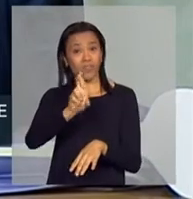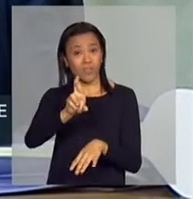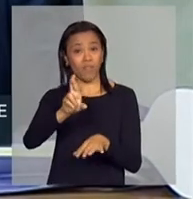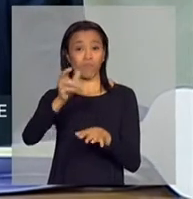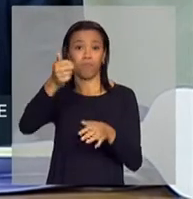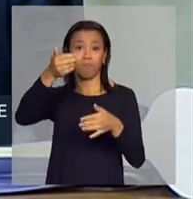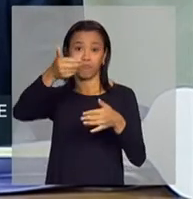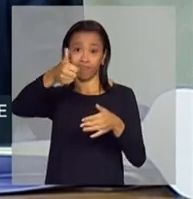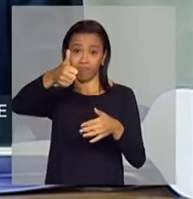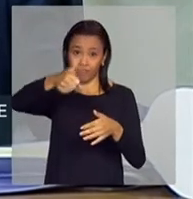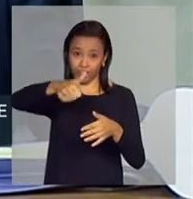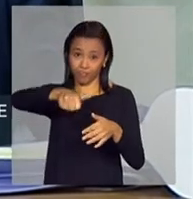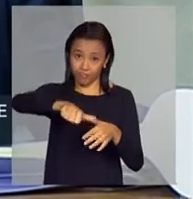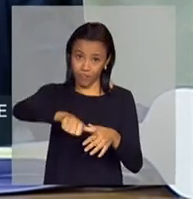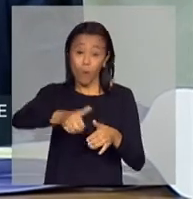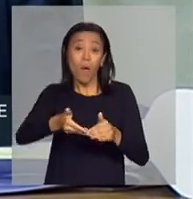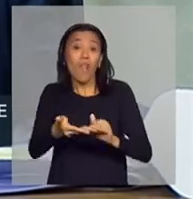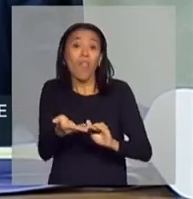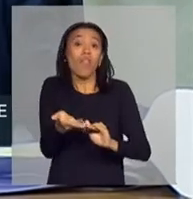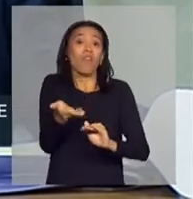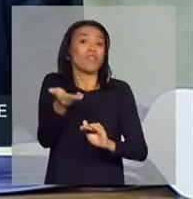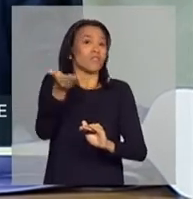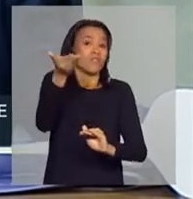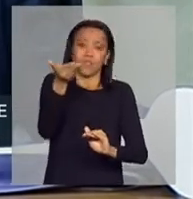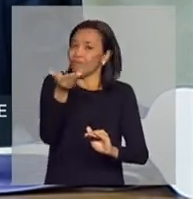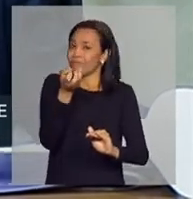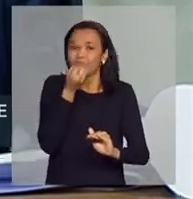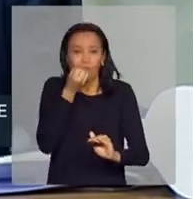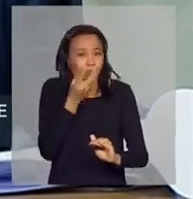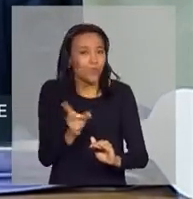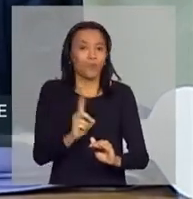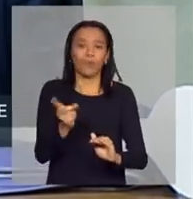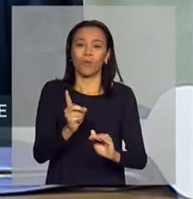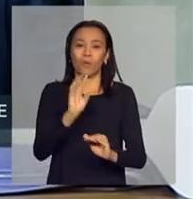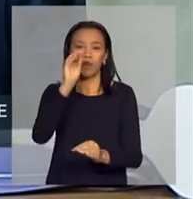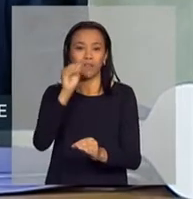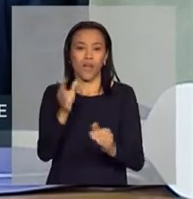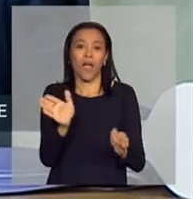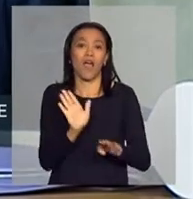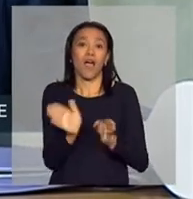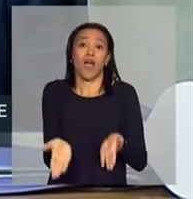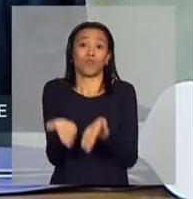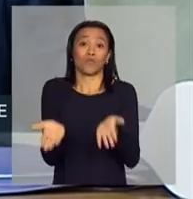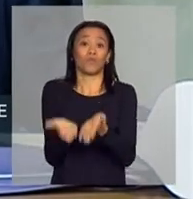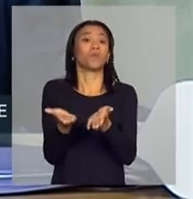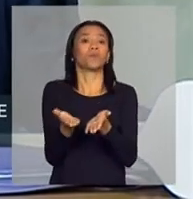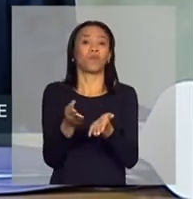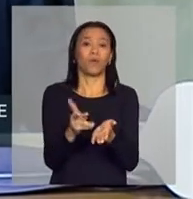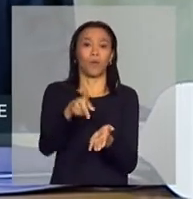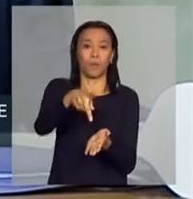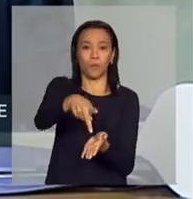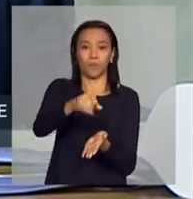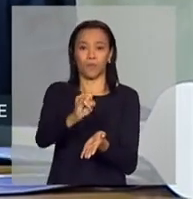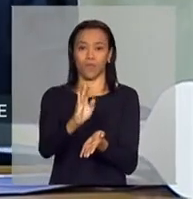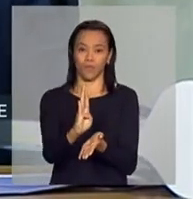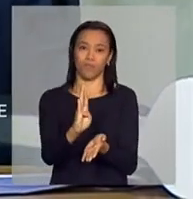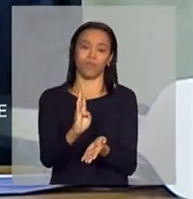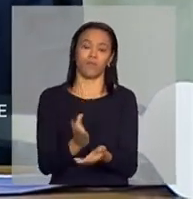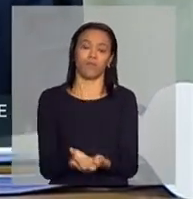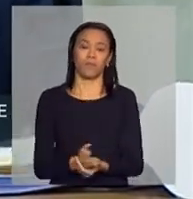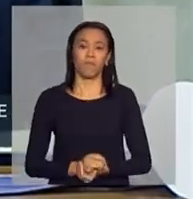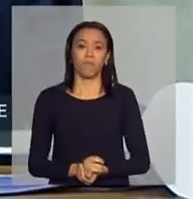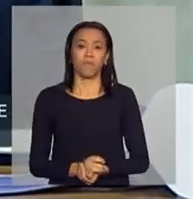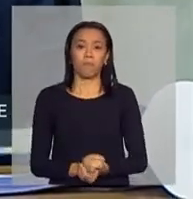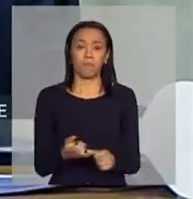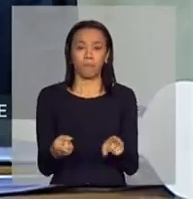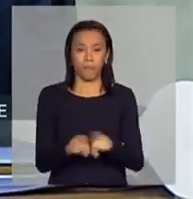queda por uma uma ele e não muito grande do PIB nesse trimestre é bom do